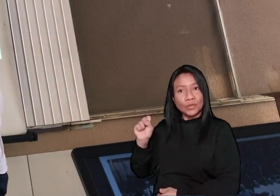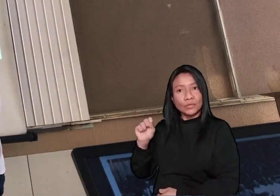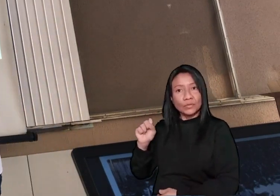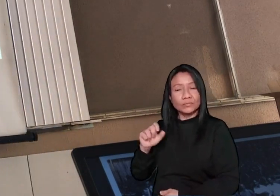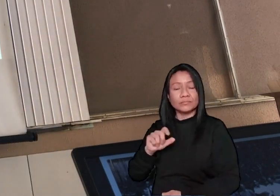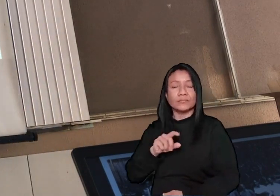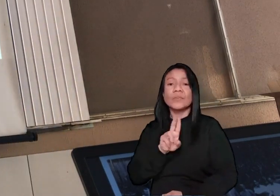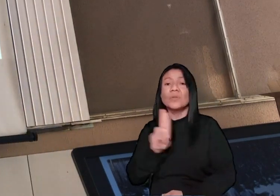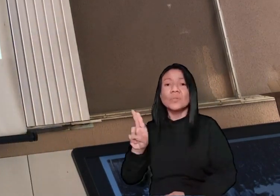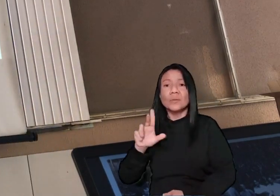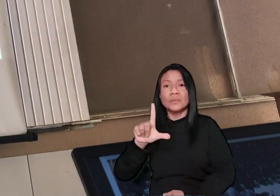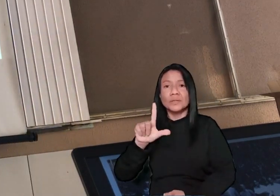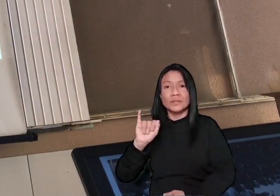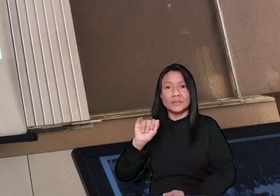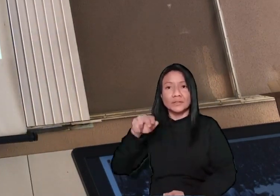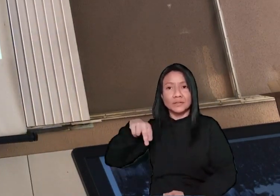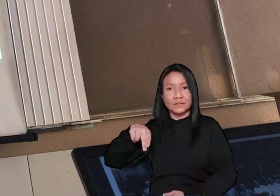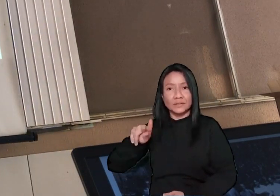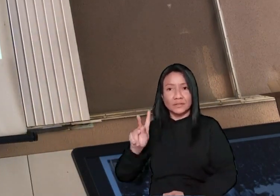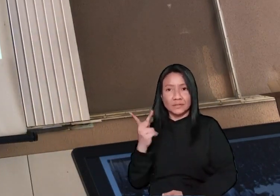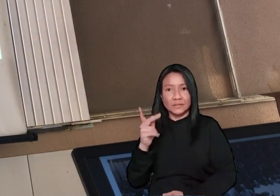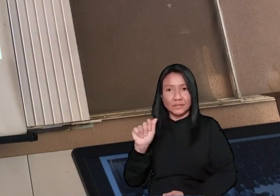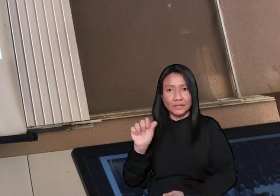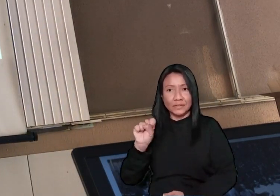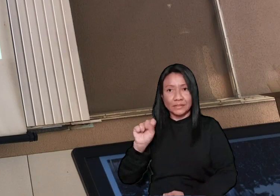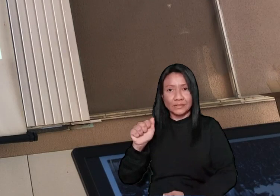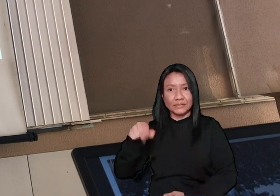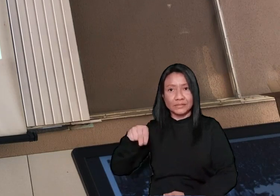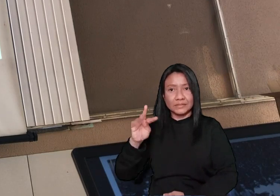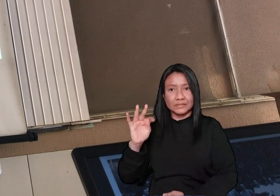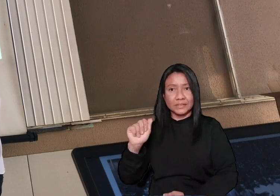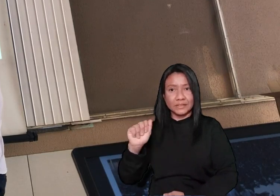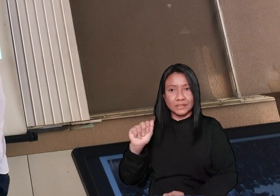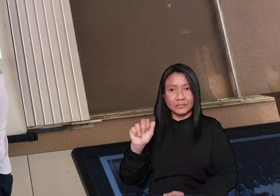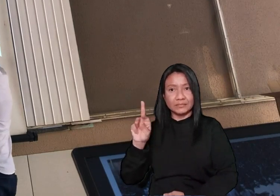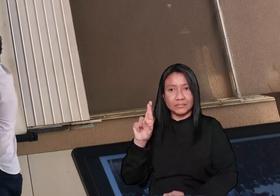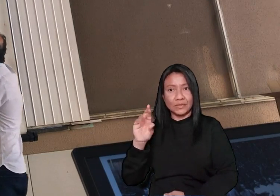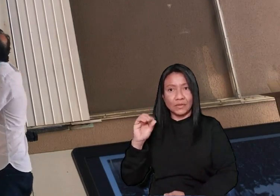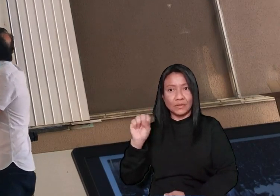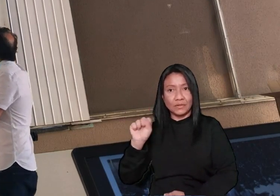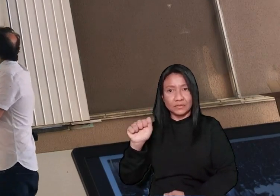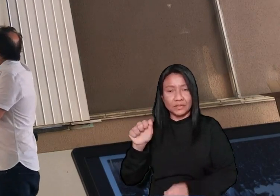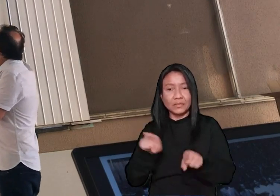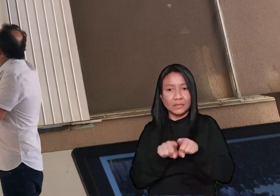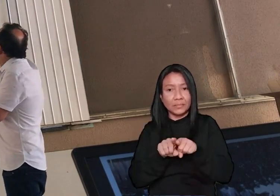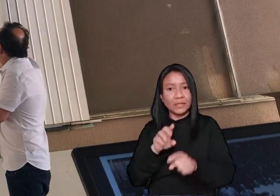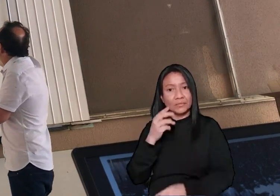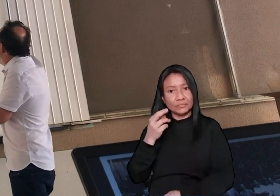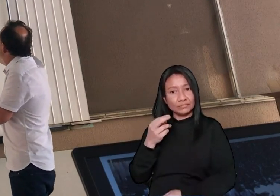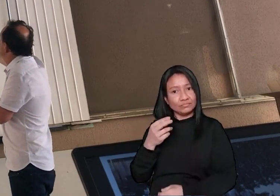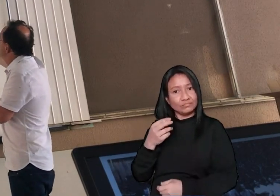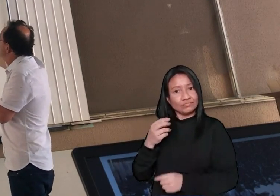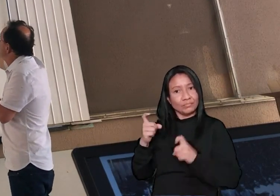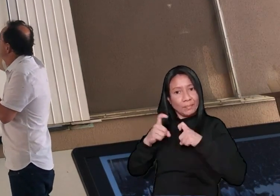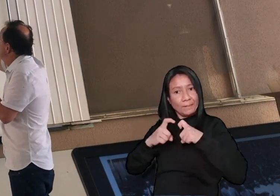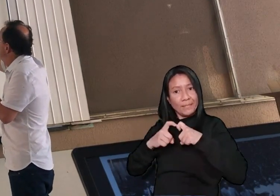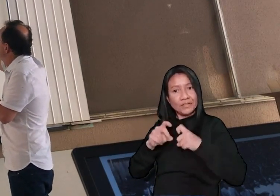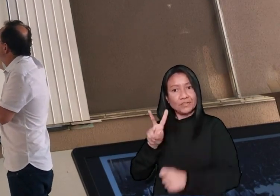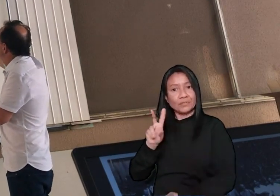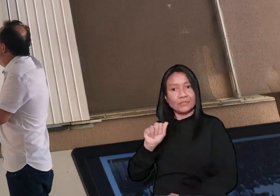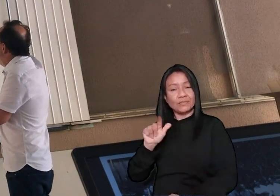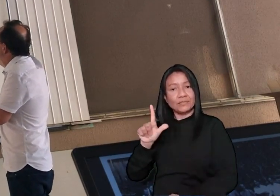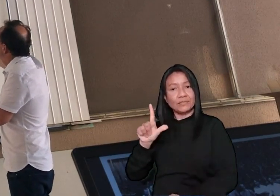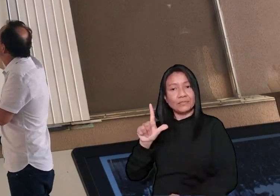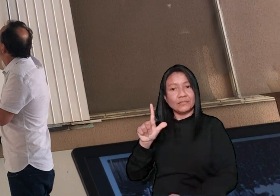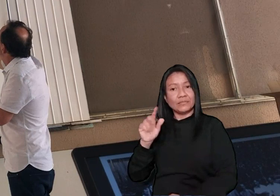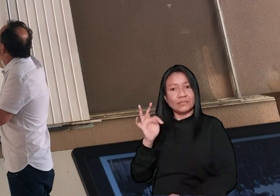Walter, esse aqui que foi prefeito, foi deputado, foi secretário de Estado. Tem mais pessoas aqui